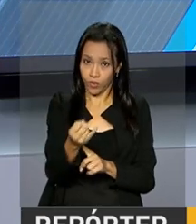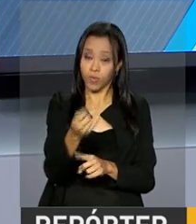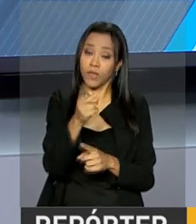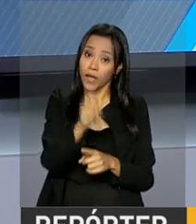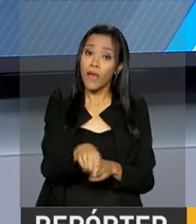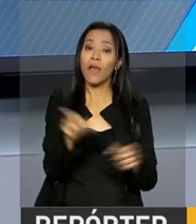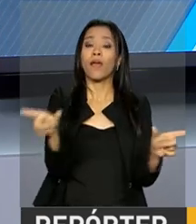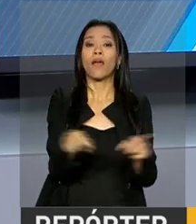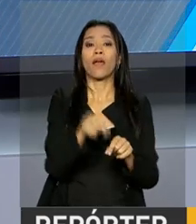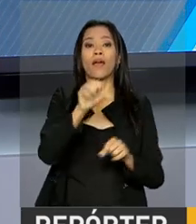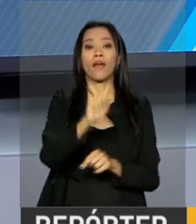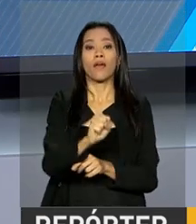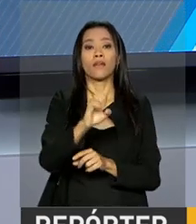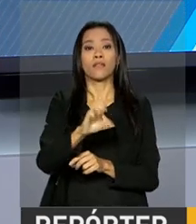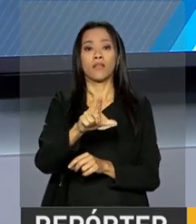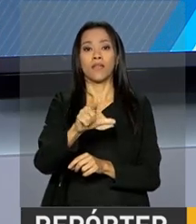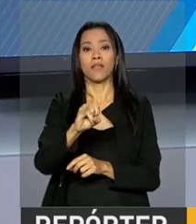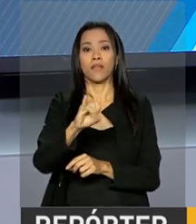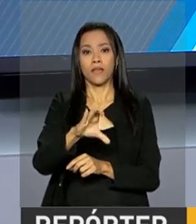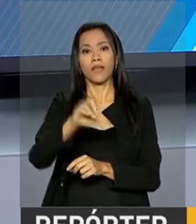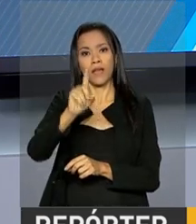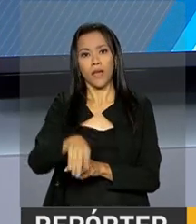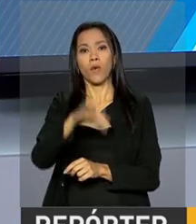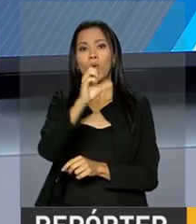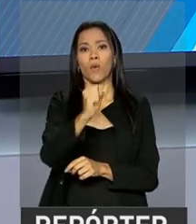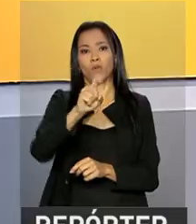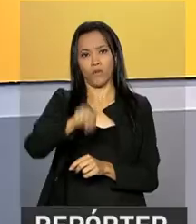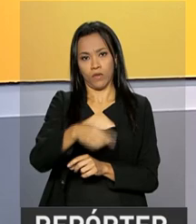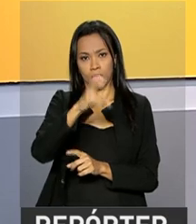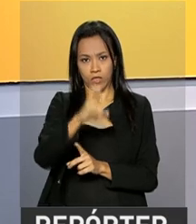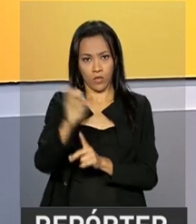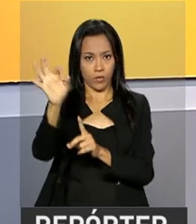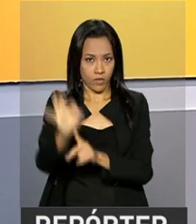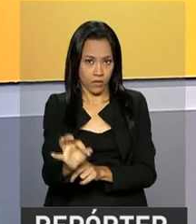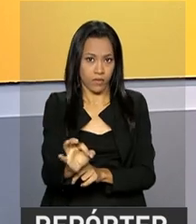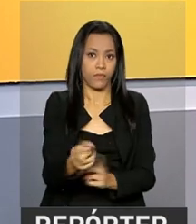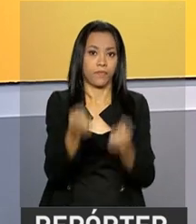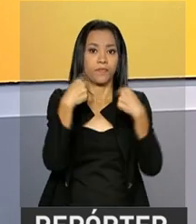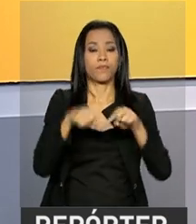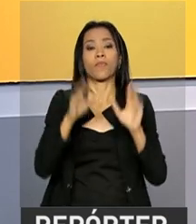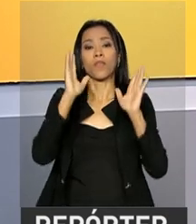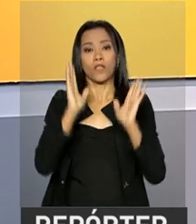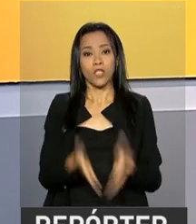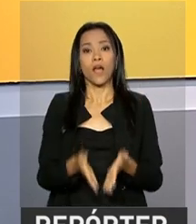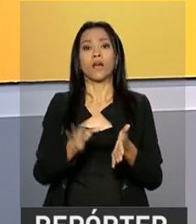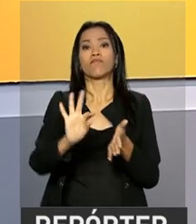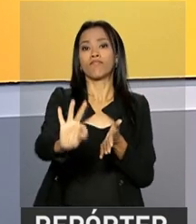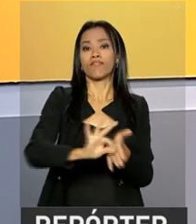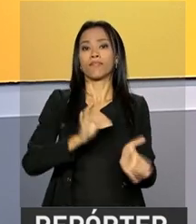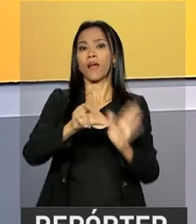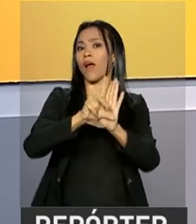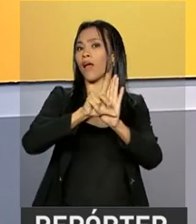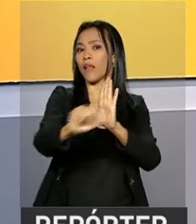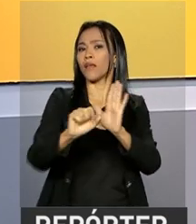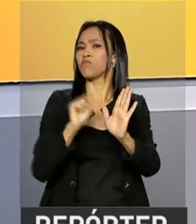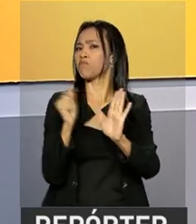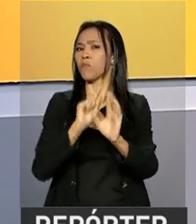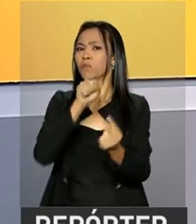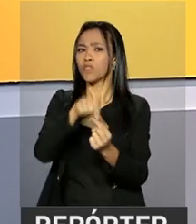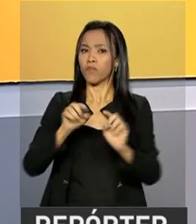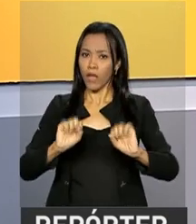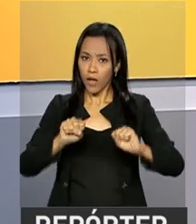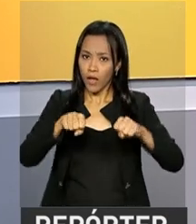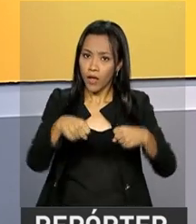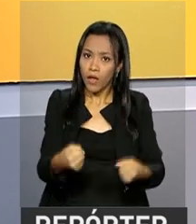que está em 8 e meio por cento e foi sancionada a lei que trata da recuperação fiscal